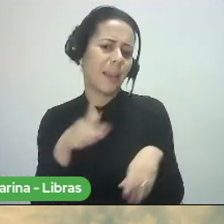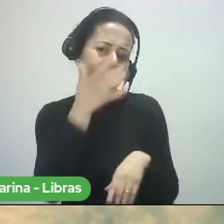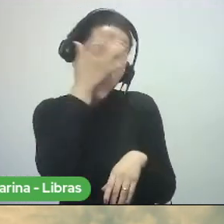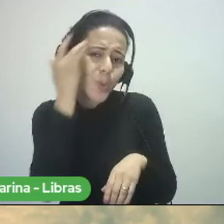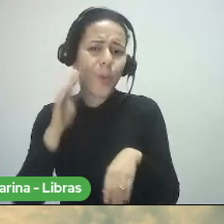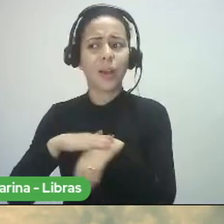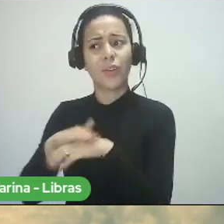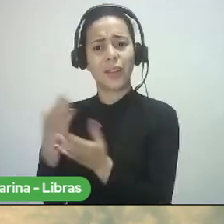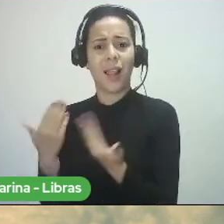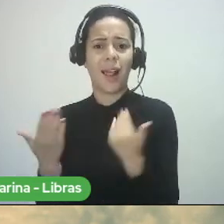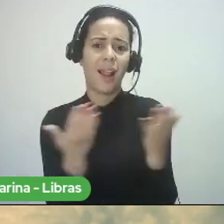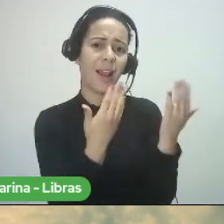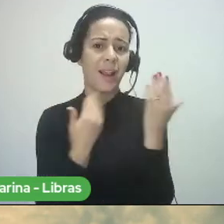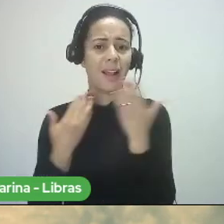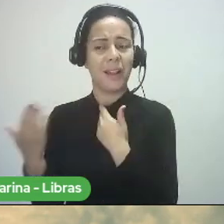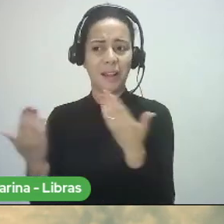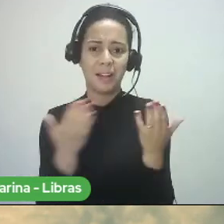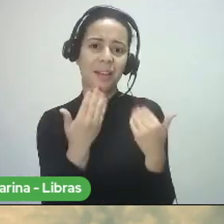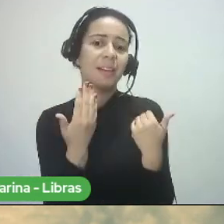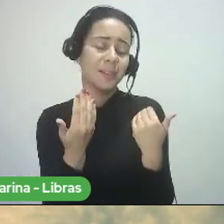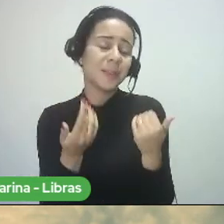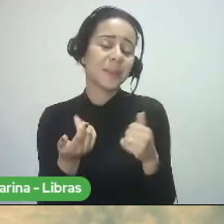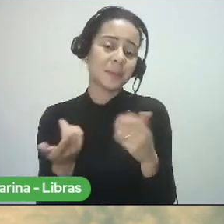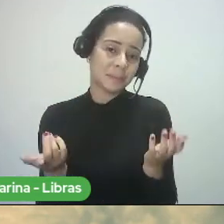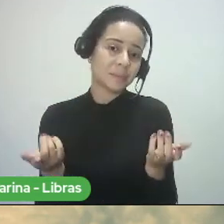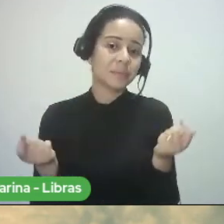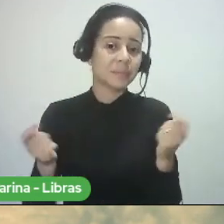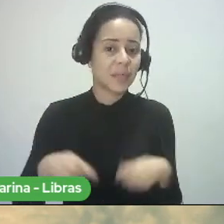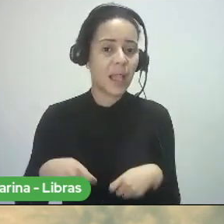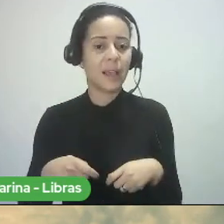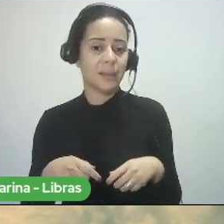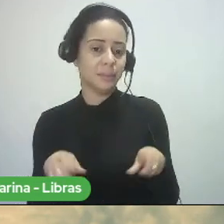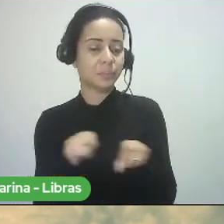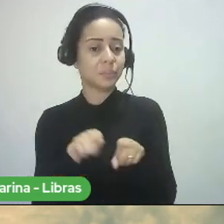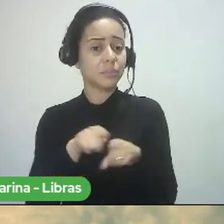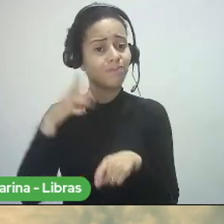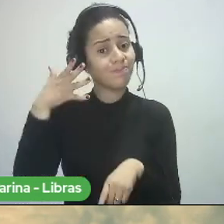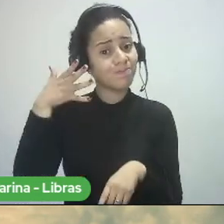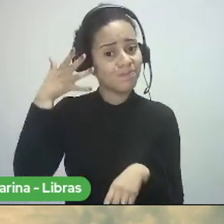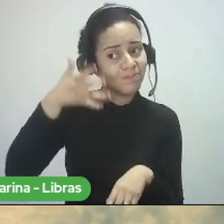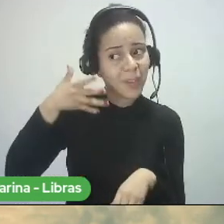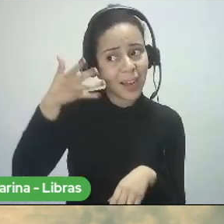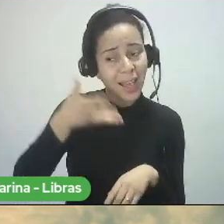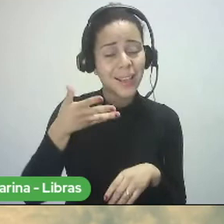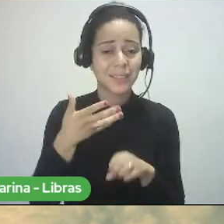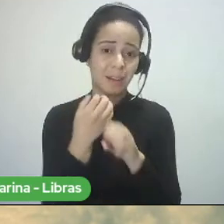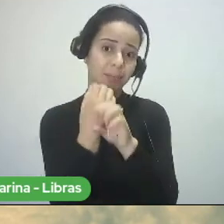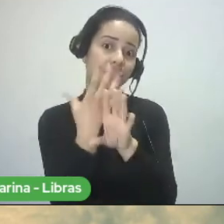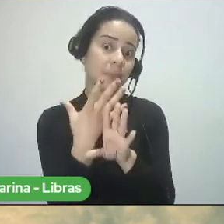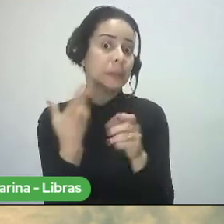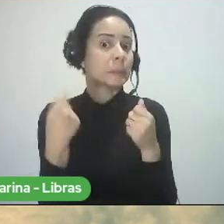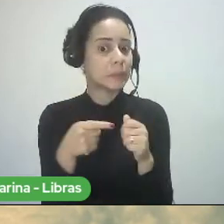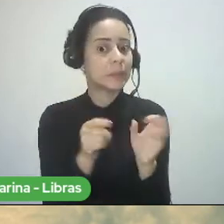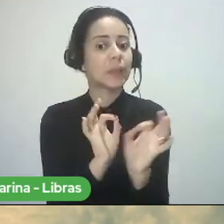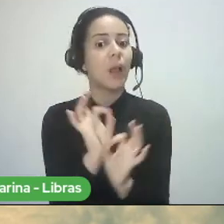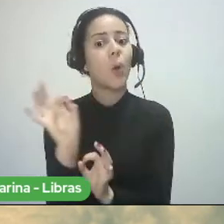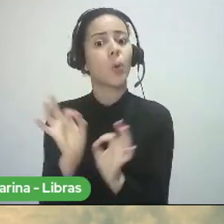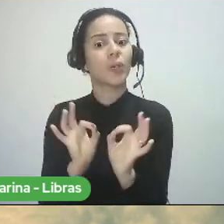né, temas e desafios dentro do workshop, isso nos dá um monte de tretas, né, Sixa?